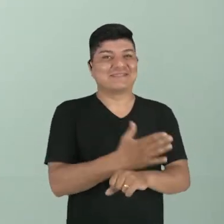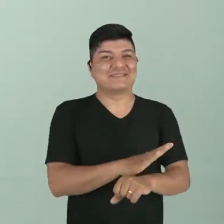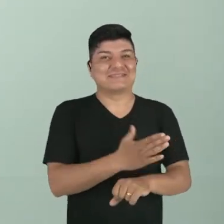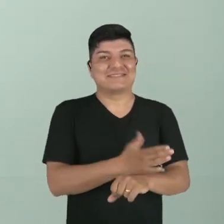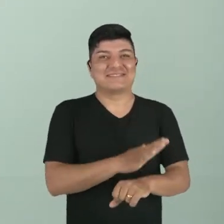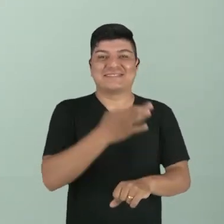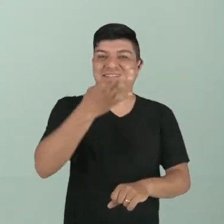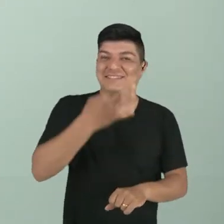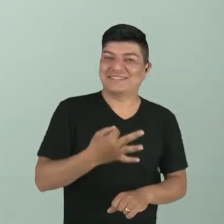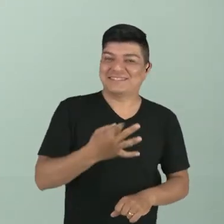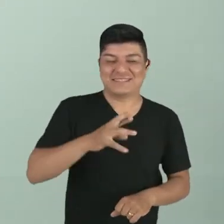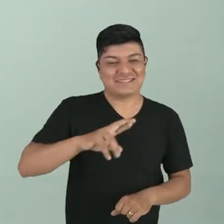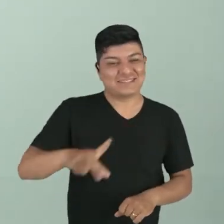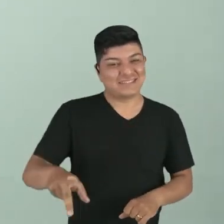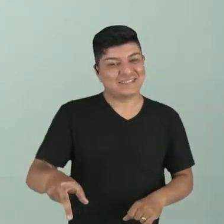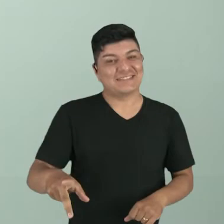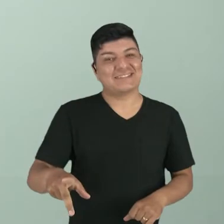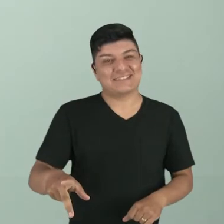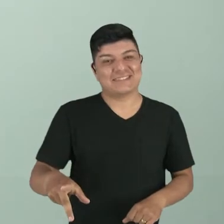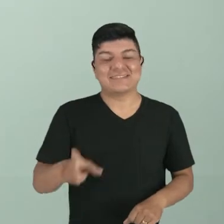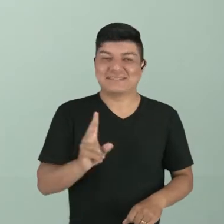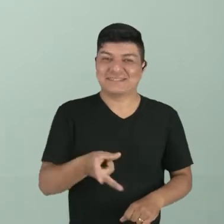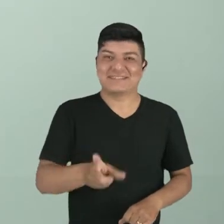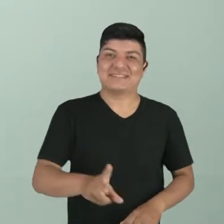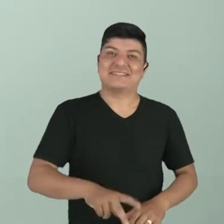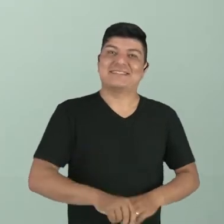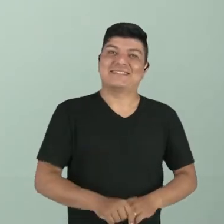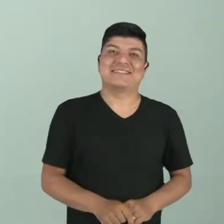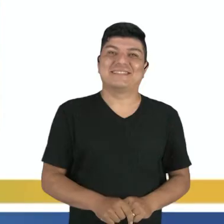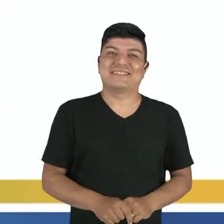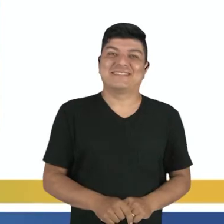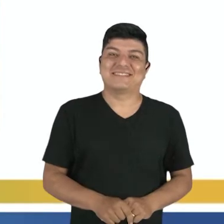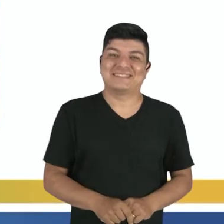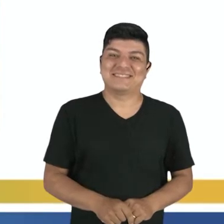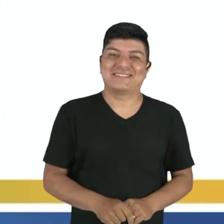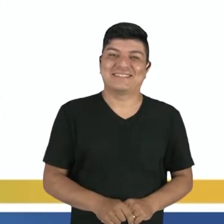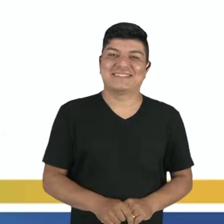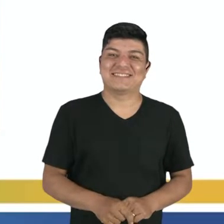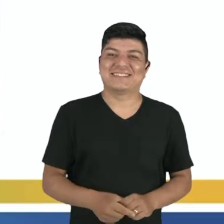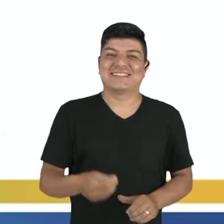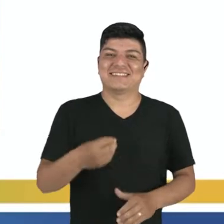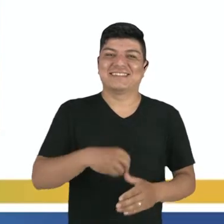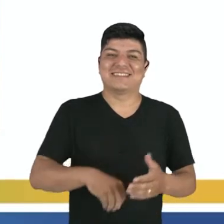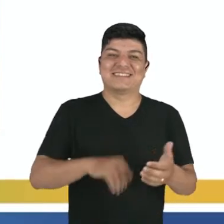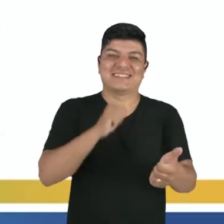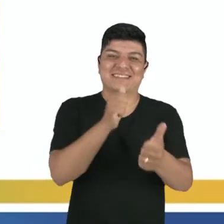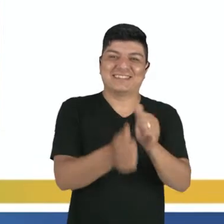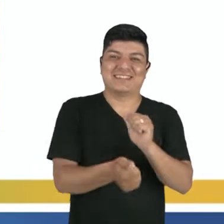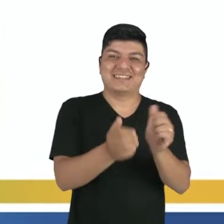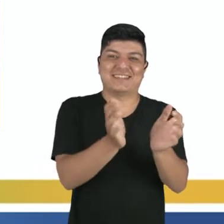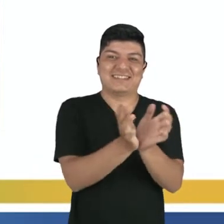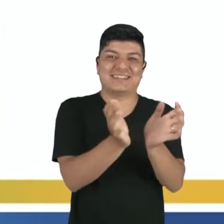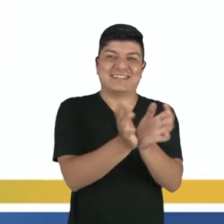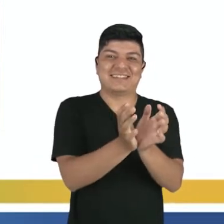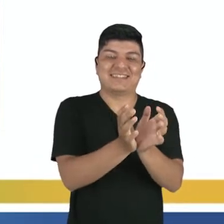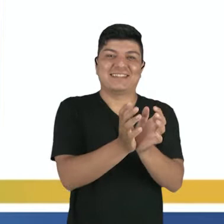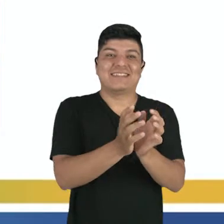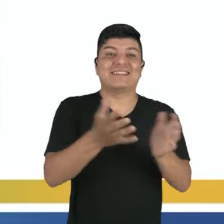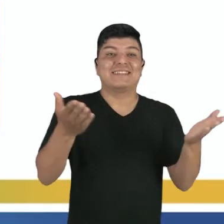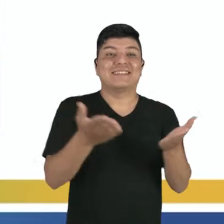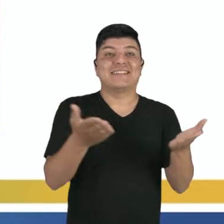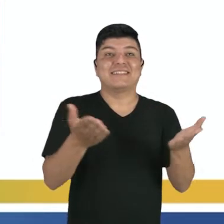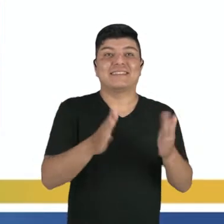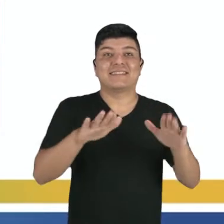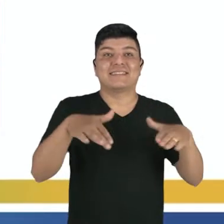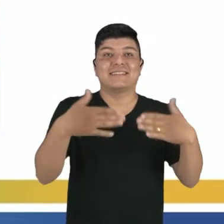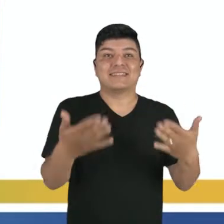prática não dá muito certo tá continuando dentro dos esportes coletivos nós vamos falar de um hoje